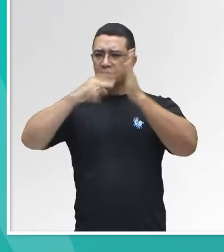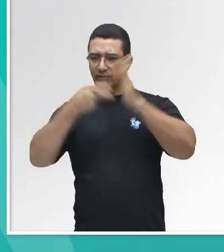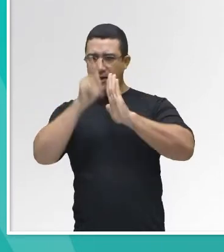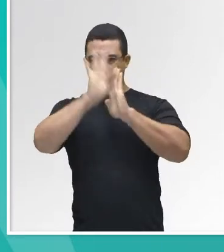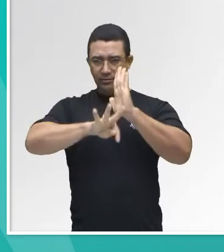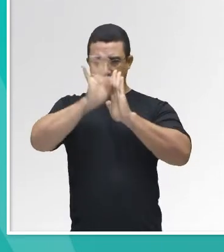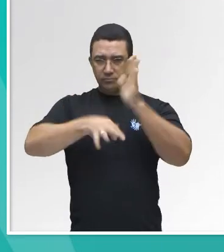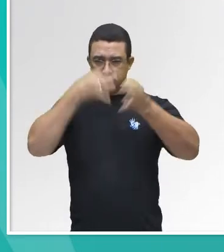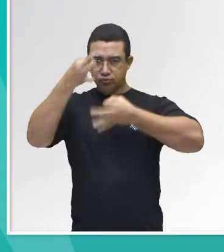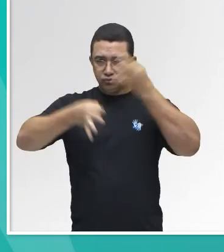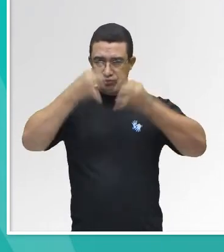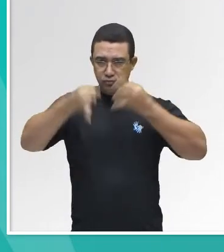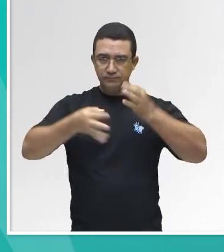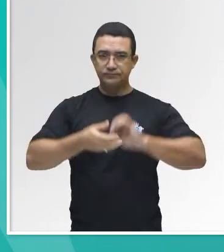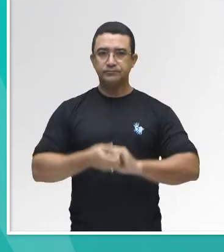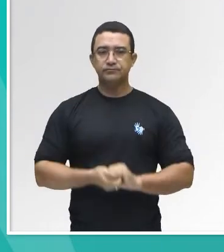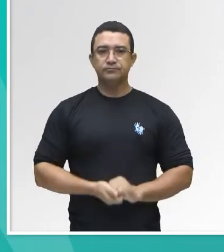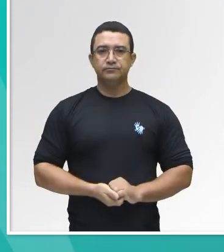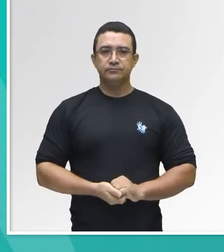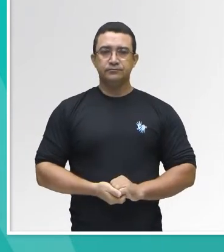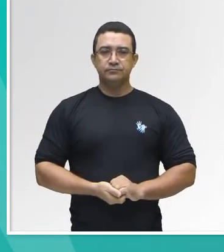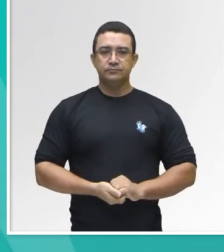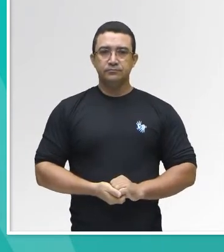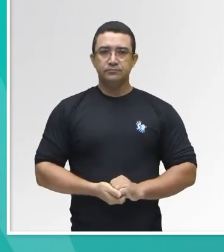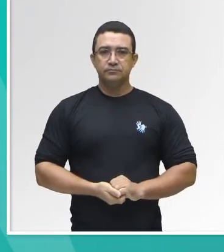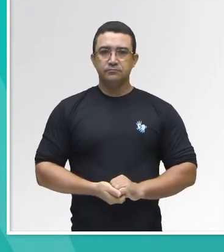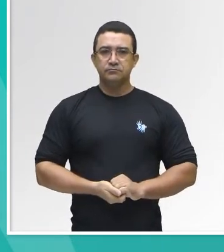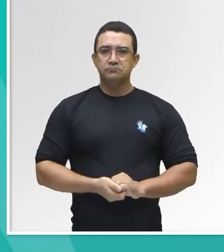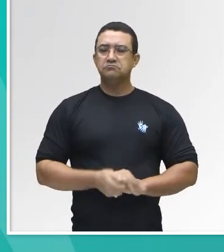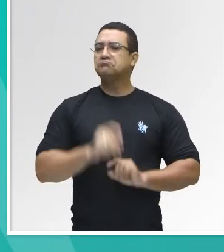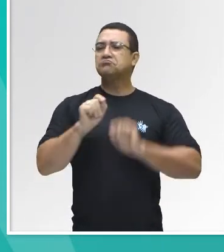argumentativo. Temos aí, então, que